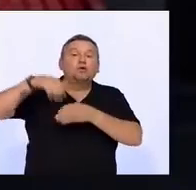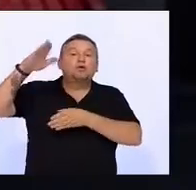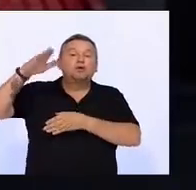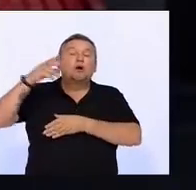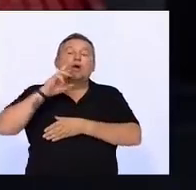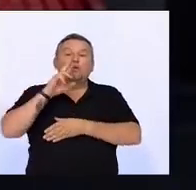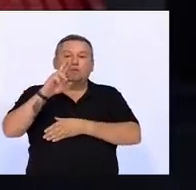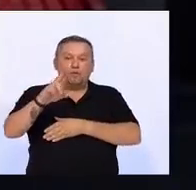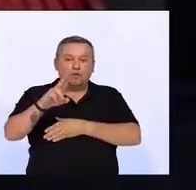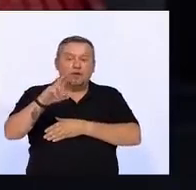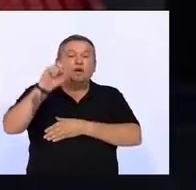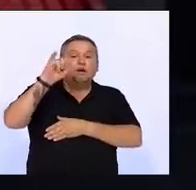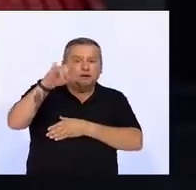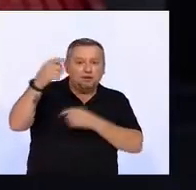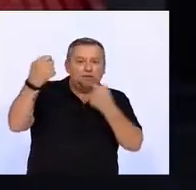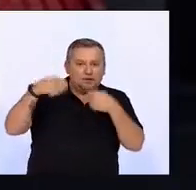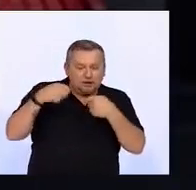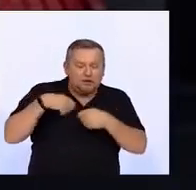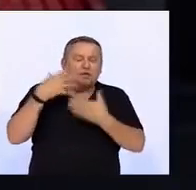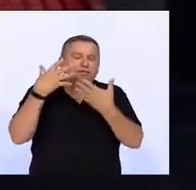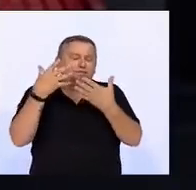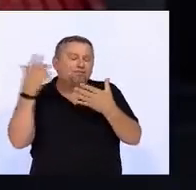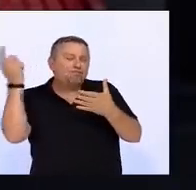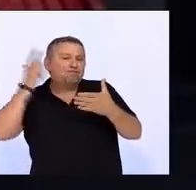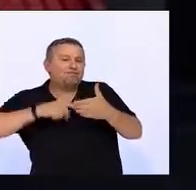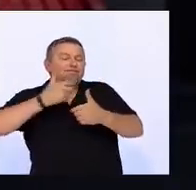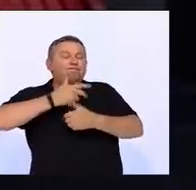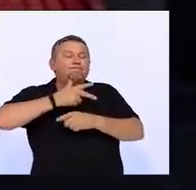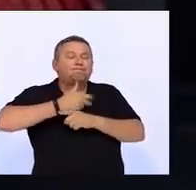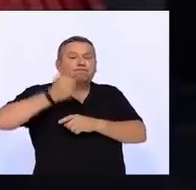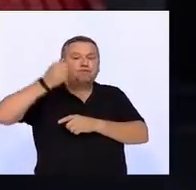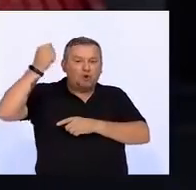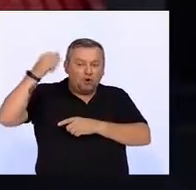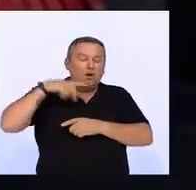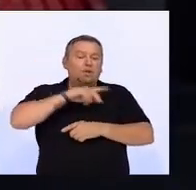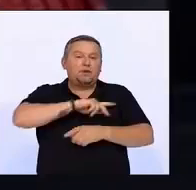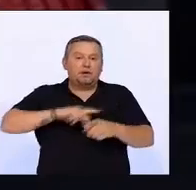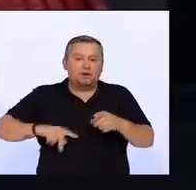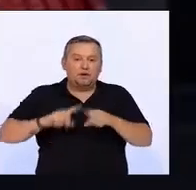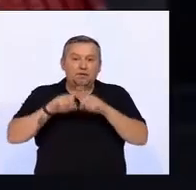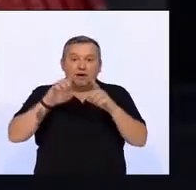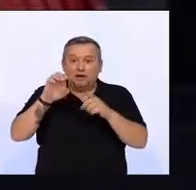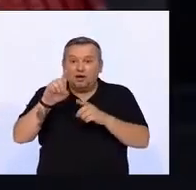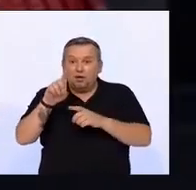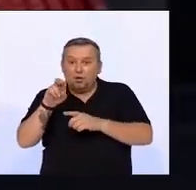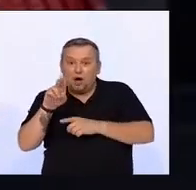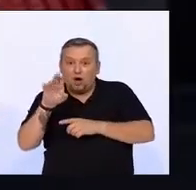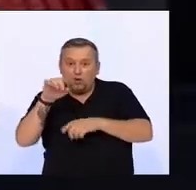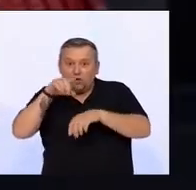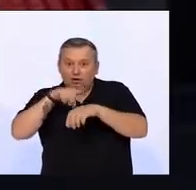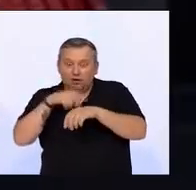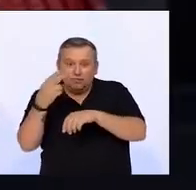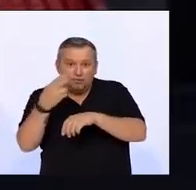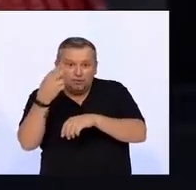pretendem fazer caso venham a assumir a presidência da República. Como o tempo do candidato Eduardo Jorge esgotou, ele não pôde responder a